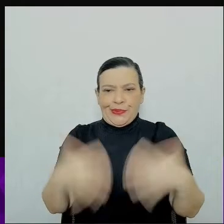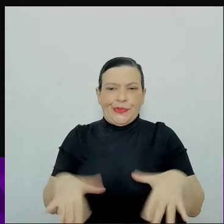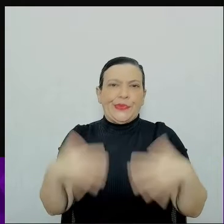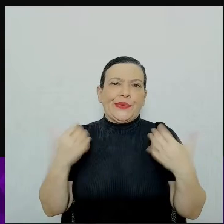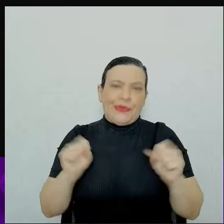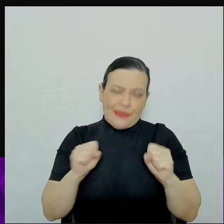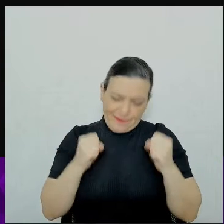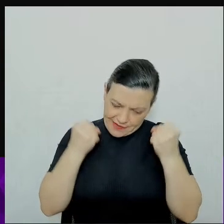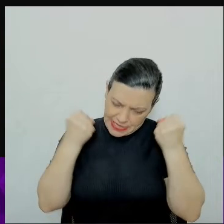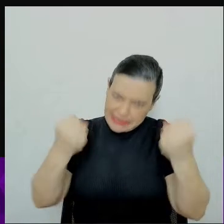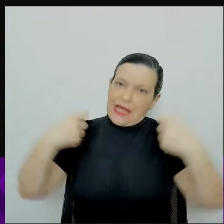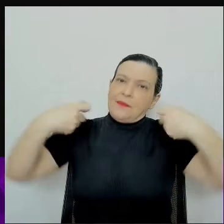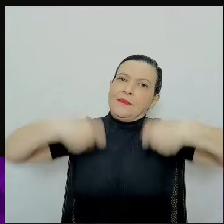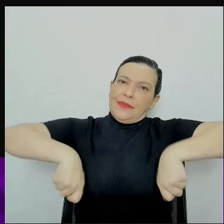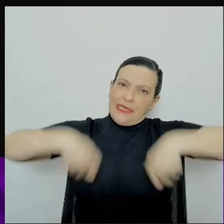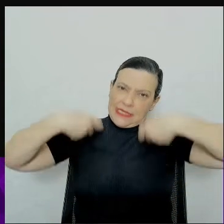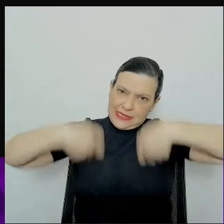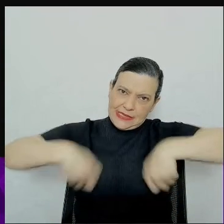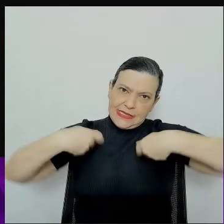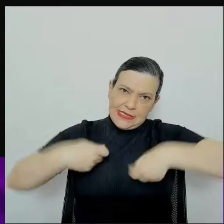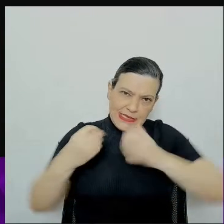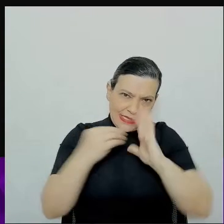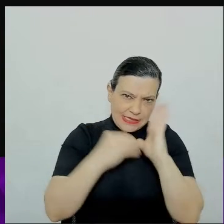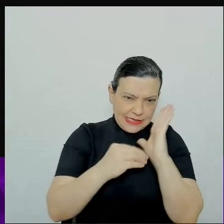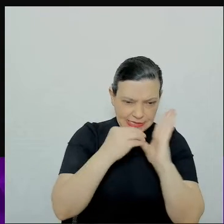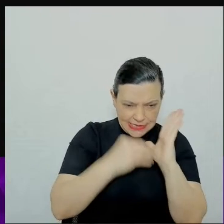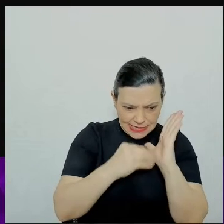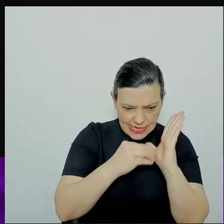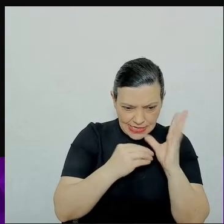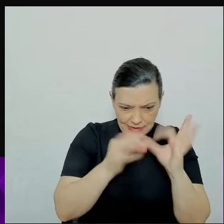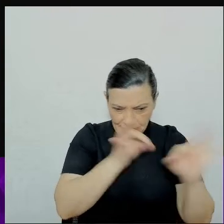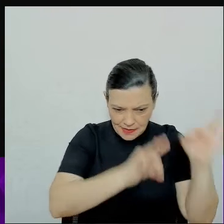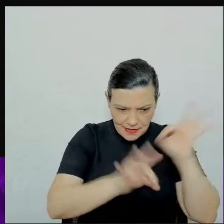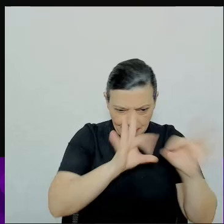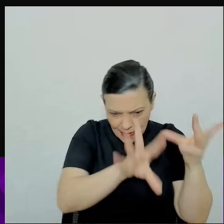enfrentados quando a gente tenta trazer o design de serviço para uma cultura baseada em